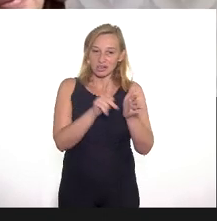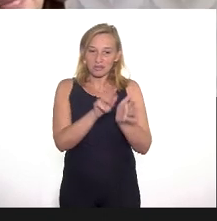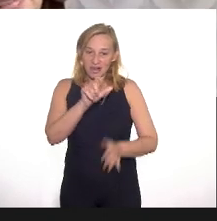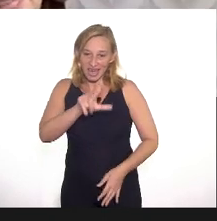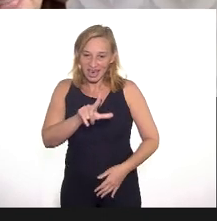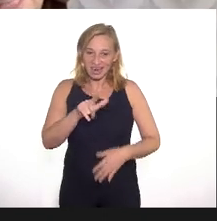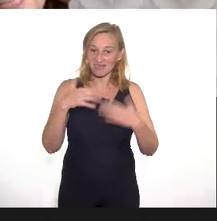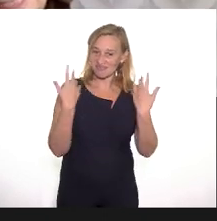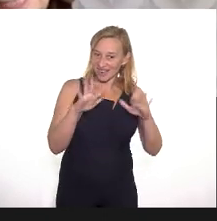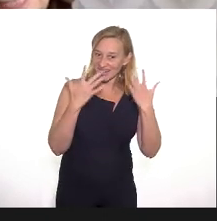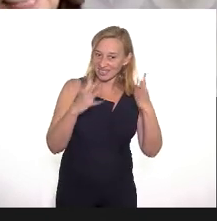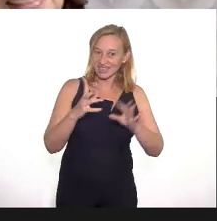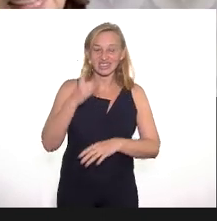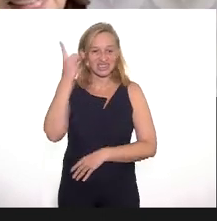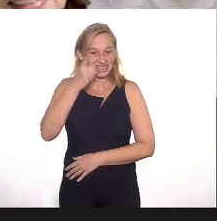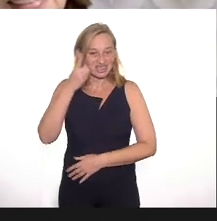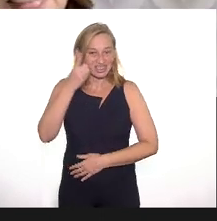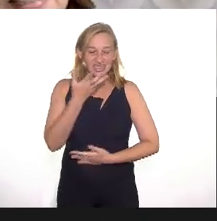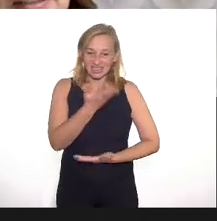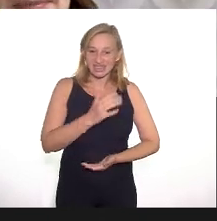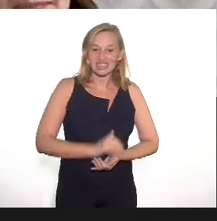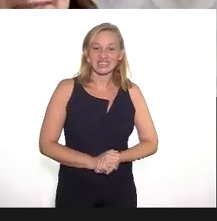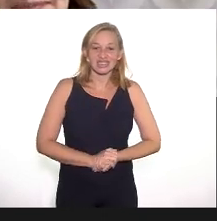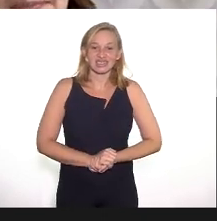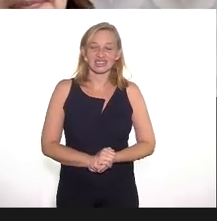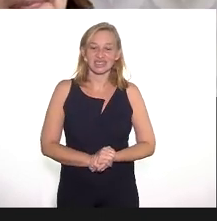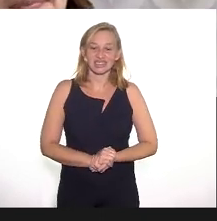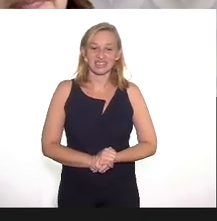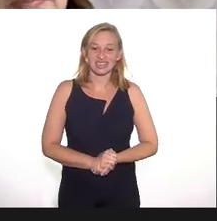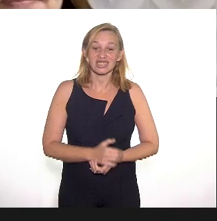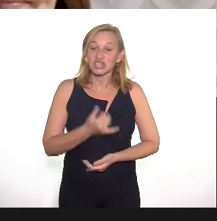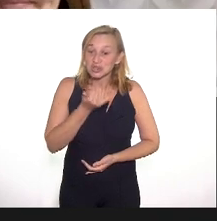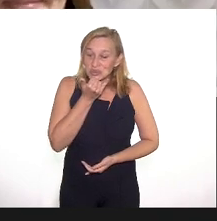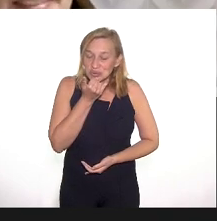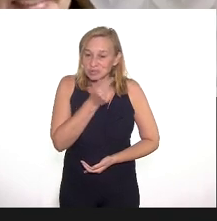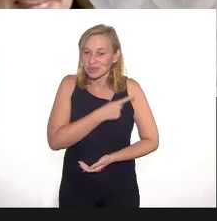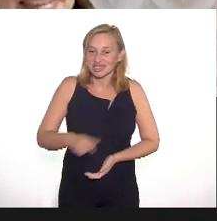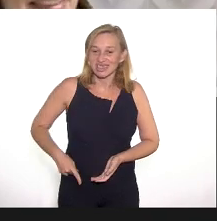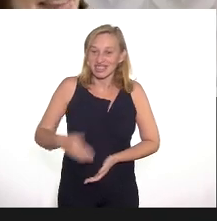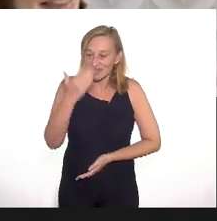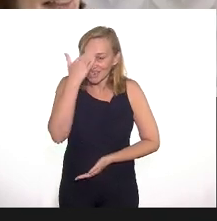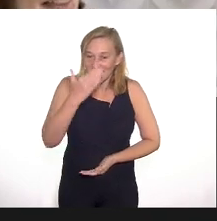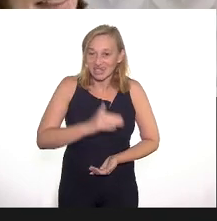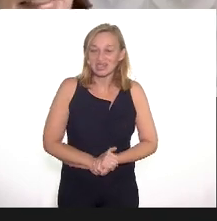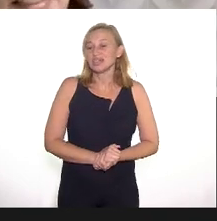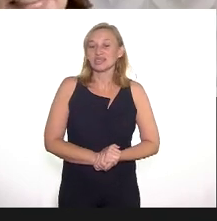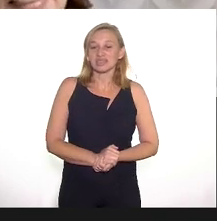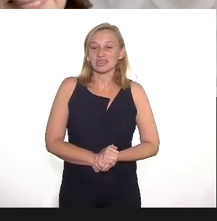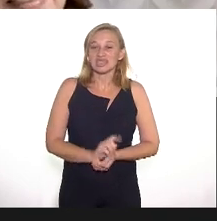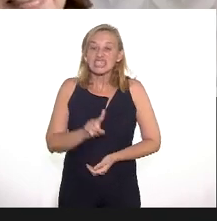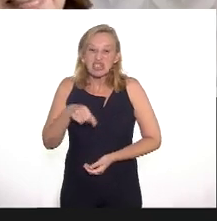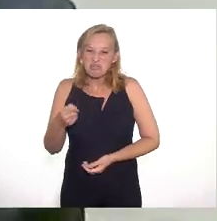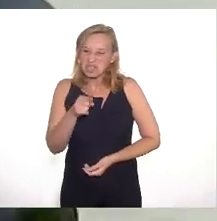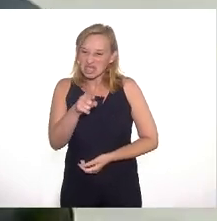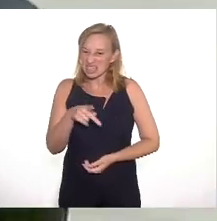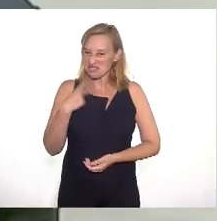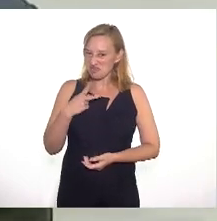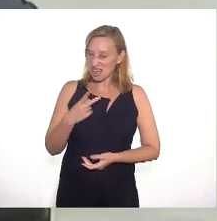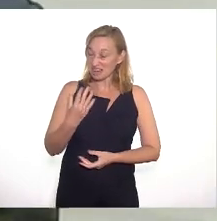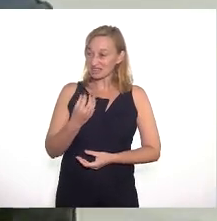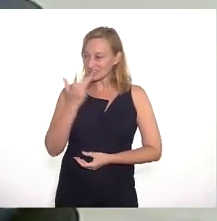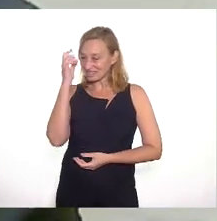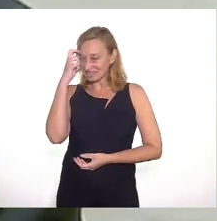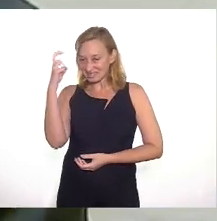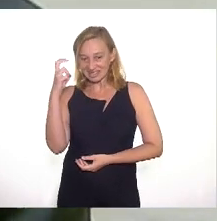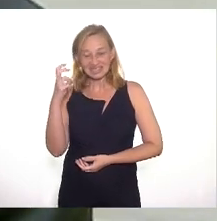pelo complemento da sua fala. Muito obrigado. Me desculpa aí, presidente. Obrigada. Presidente, eu não, depois dessa fala muito sábia